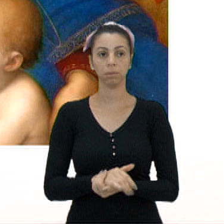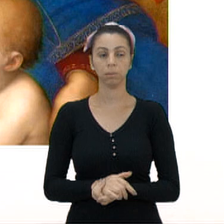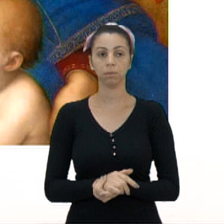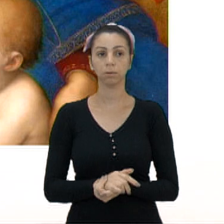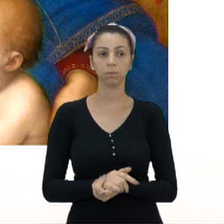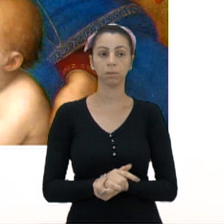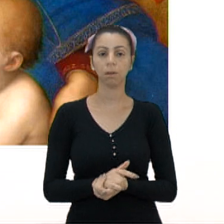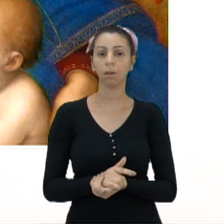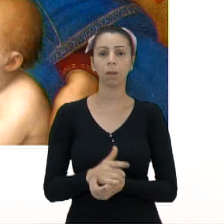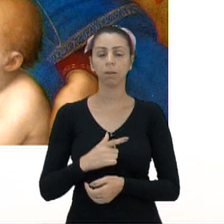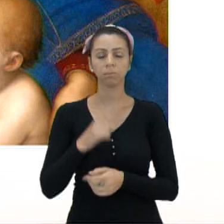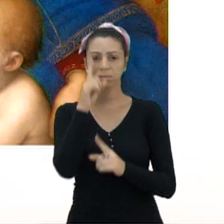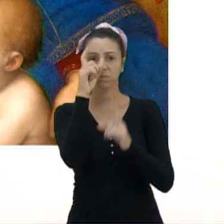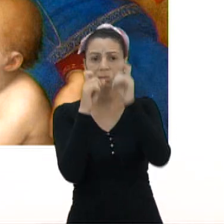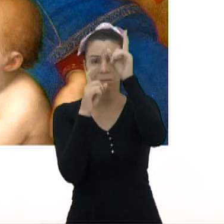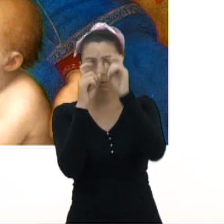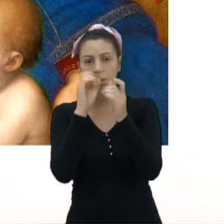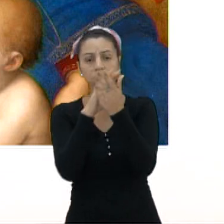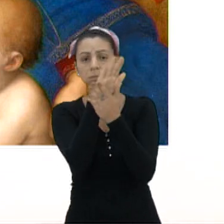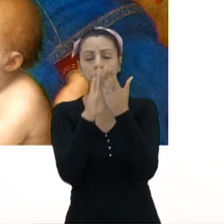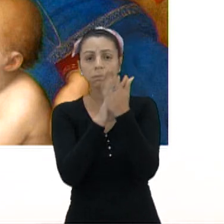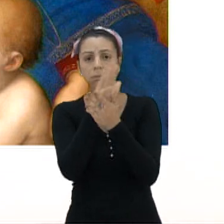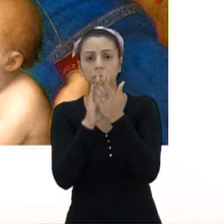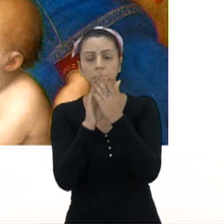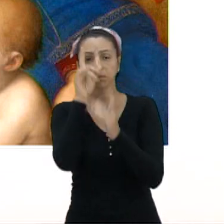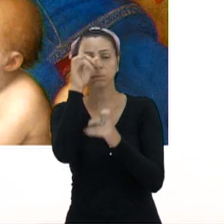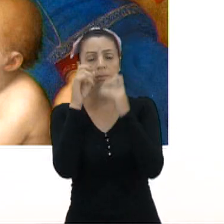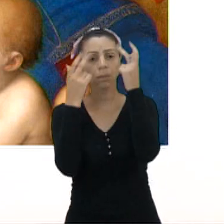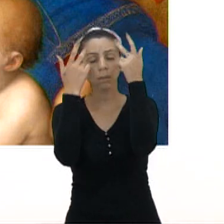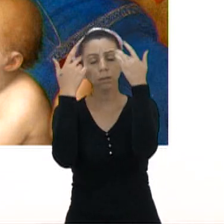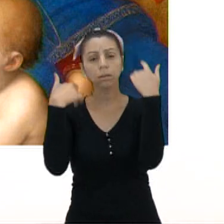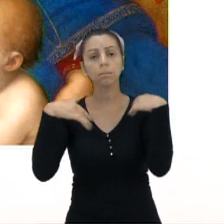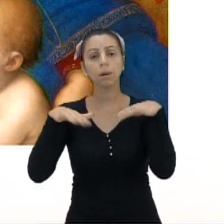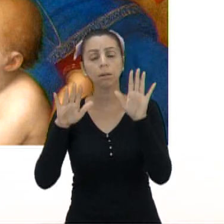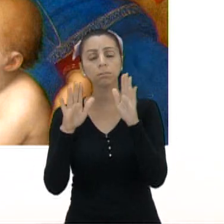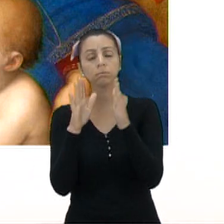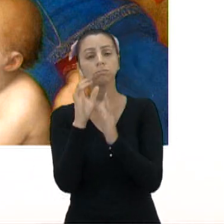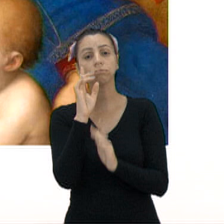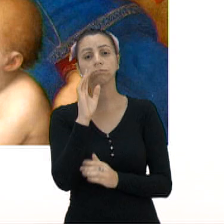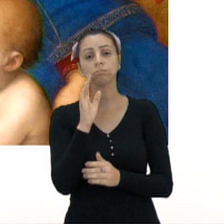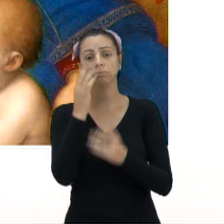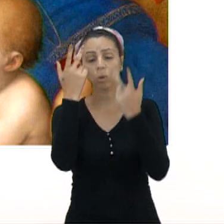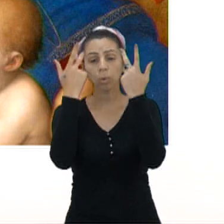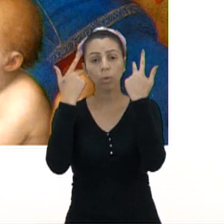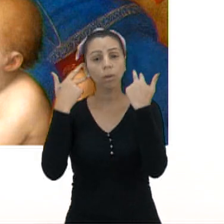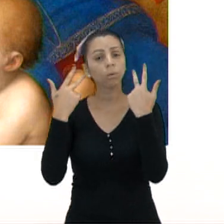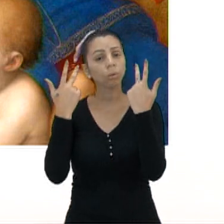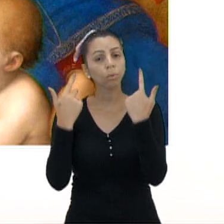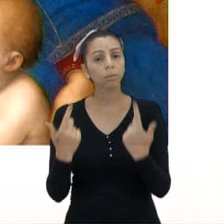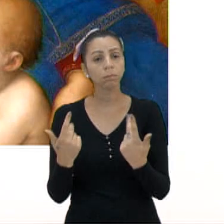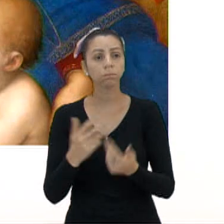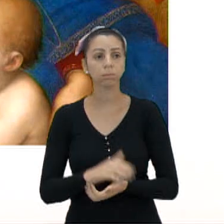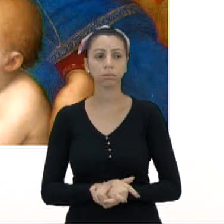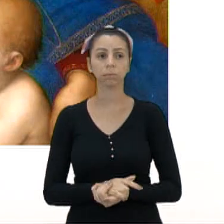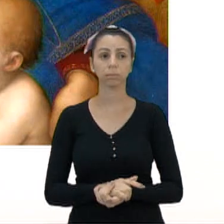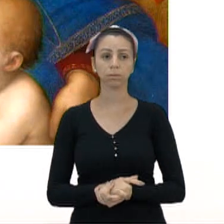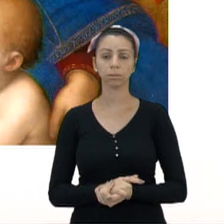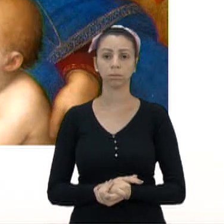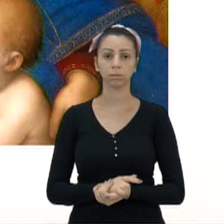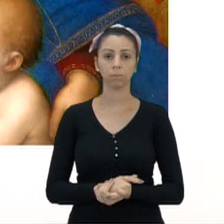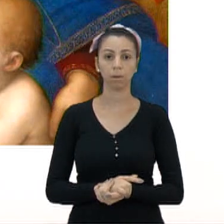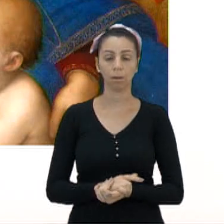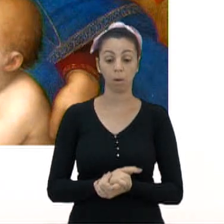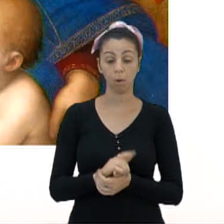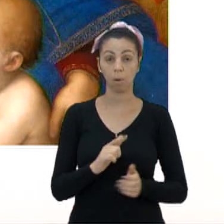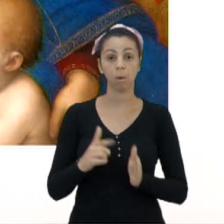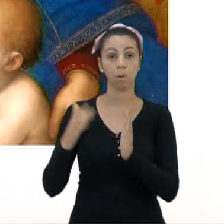E não tem muita expressão no rosto. Expressão normal. Cara de paisagem. Tá? Agora